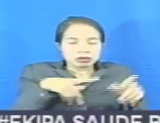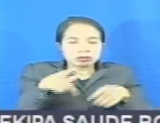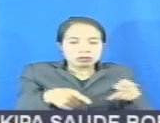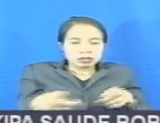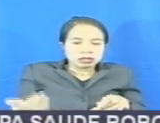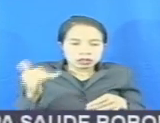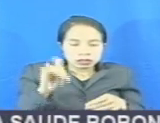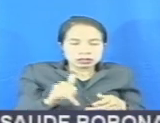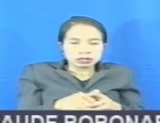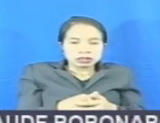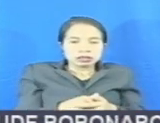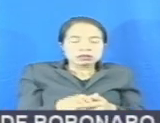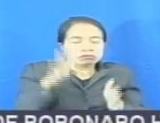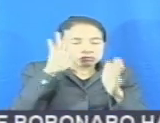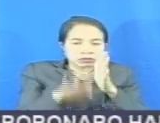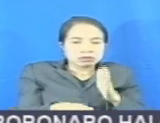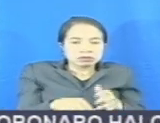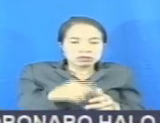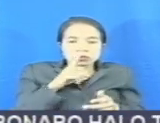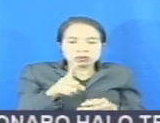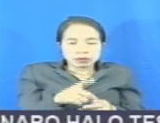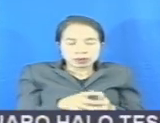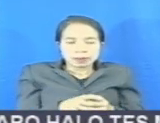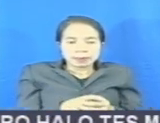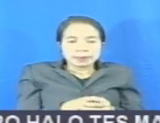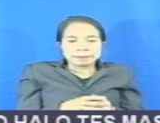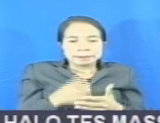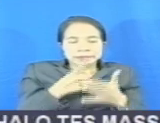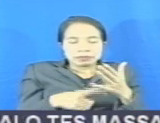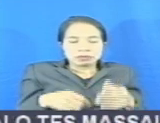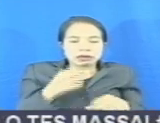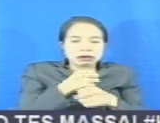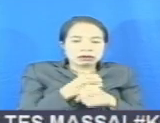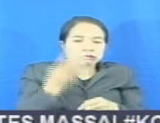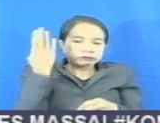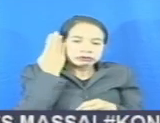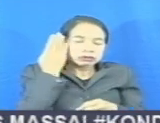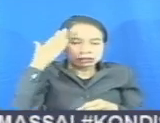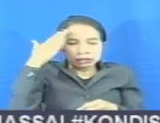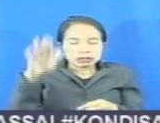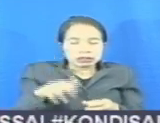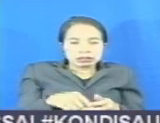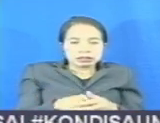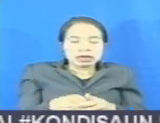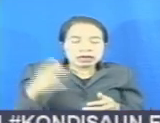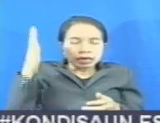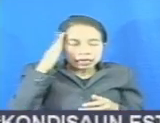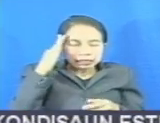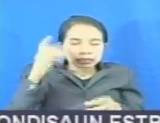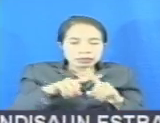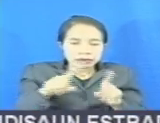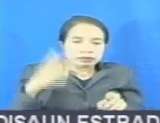que mínimo da mais e boa tira cara que halfizi lá atene atene atene hela me